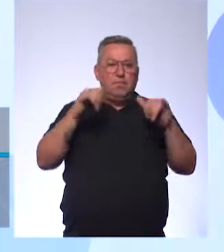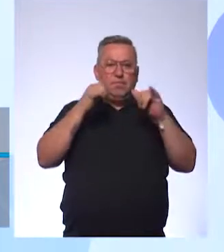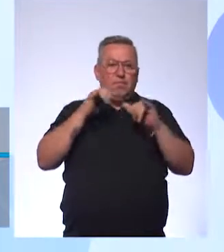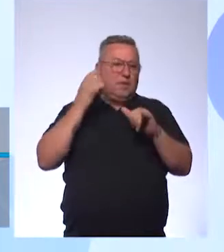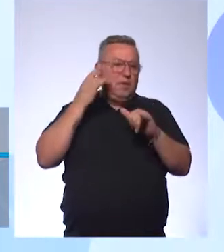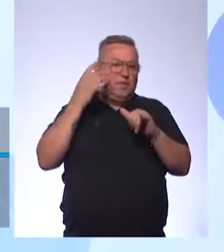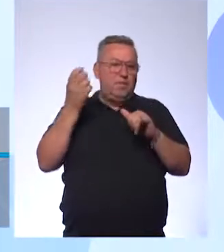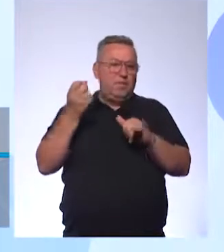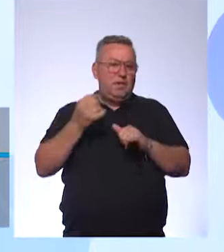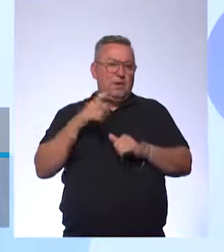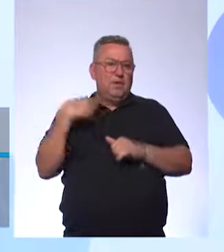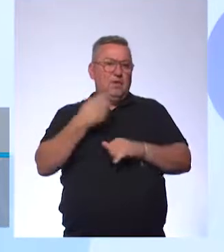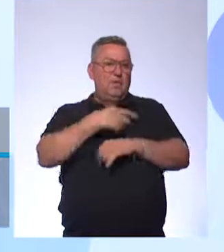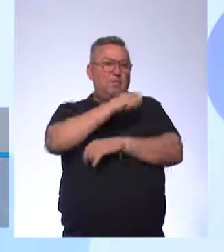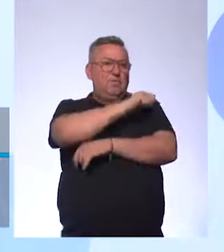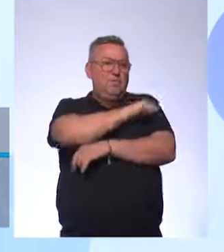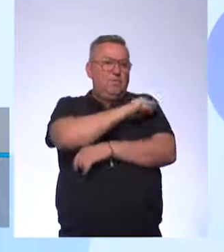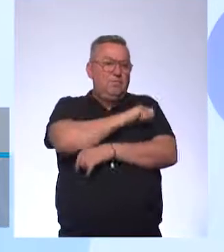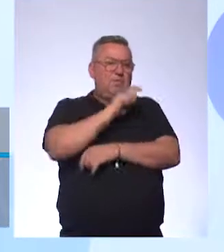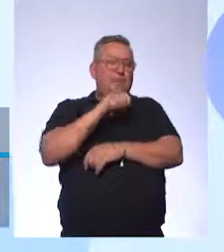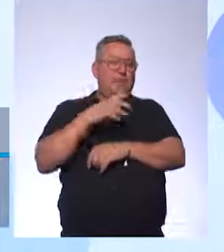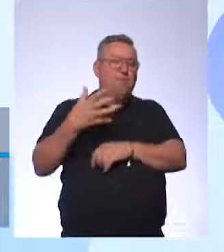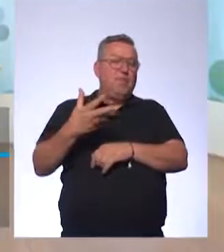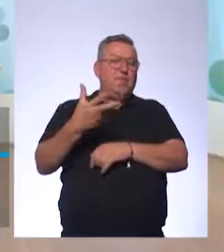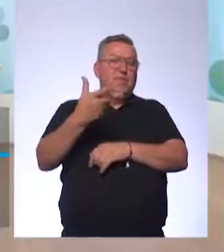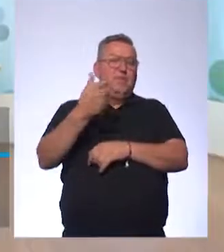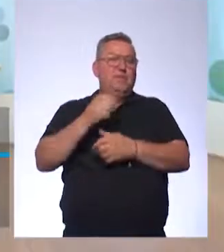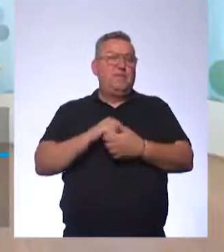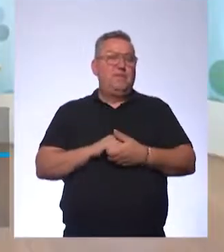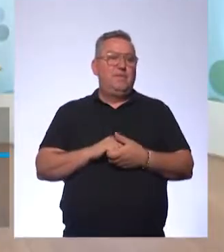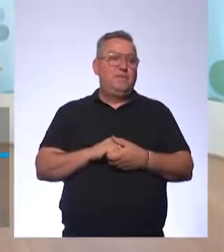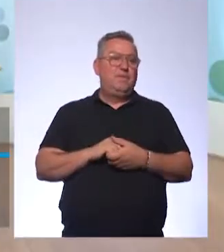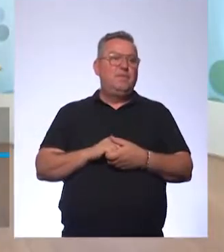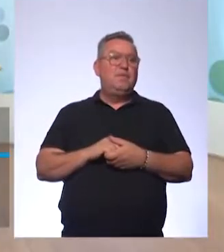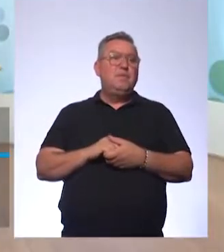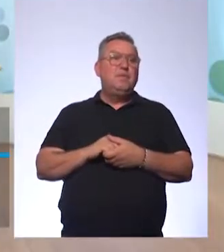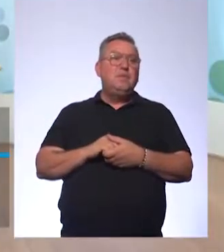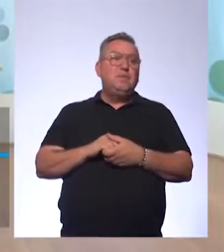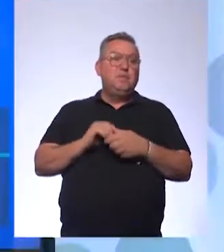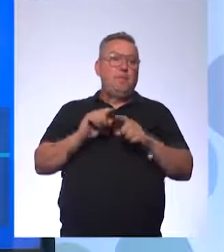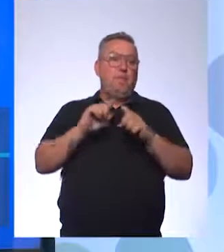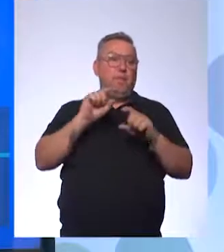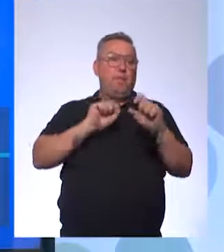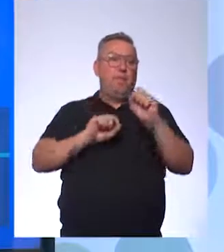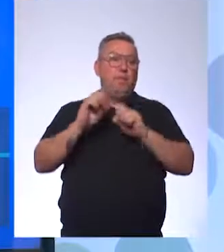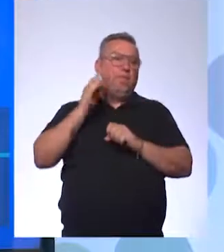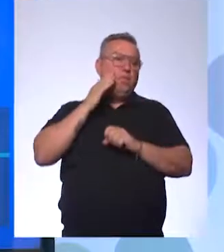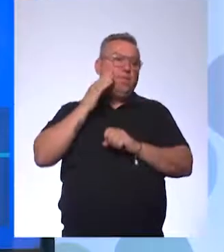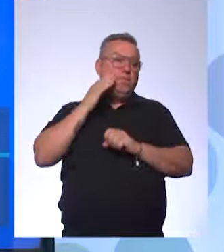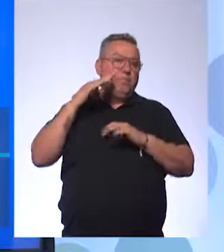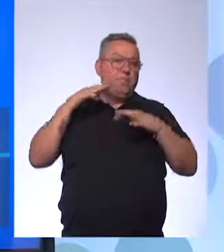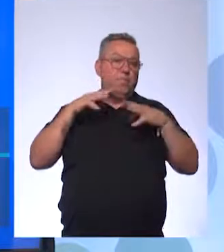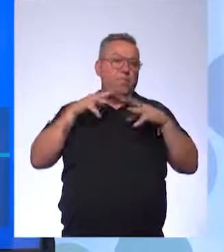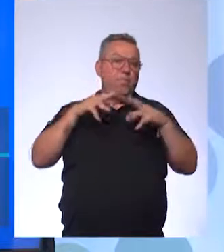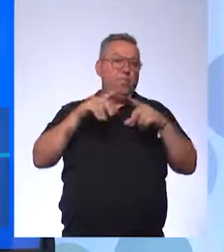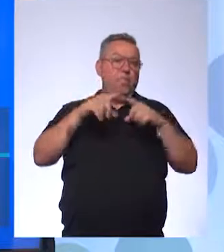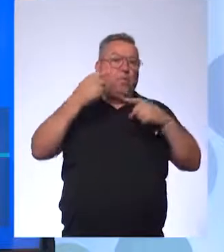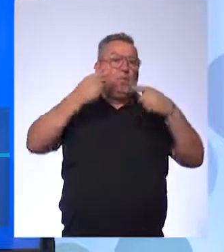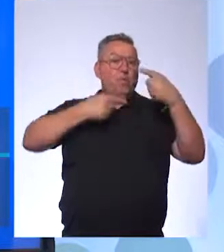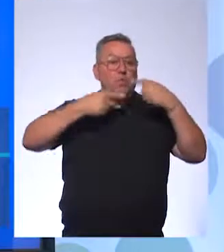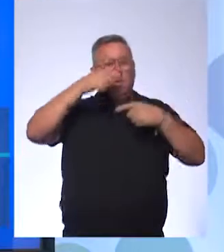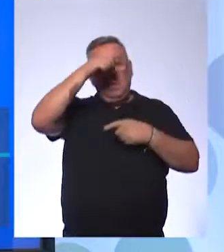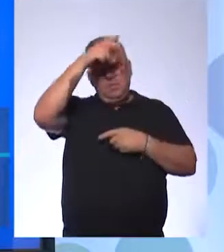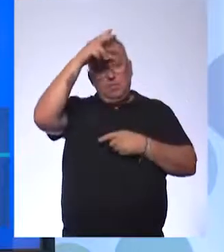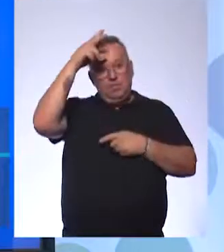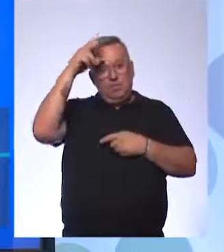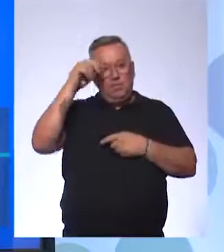inexplicável. Se nossos alunos pudessem visitar, seria incrível, né? Incrível, mas quem sabe tudo é questão aí de políticas públicas,